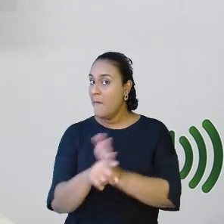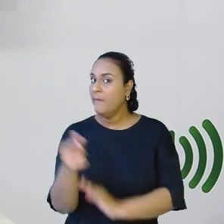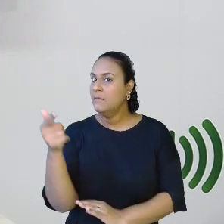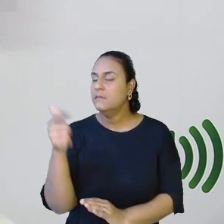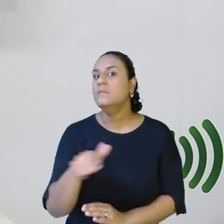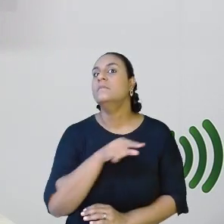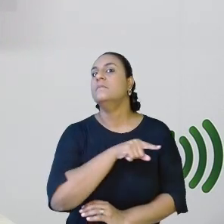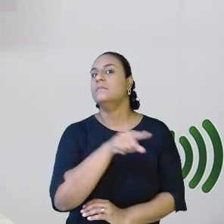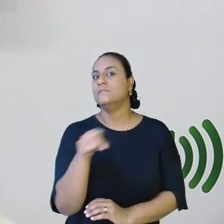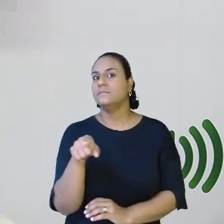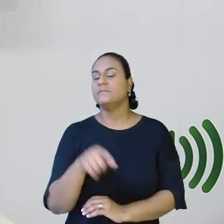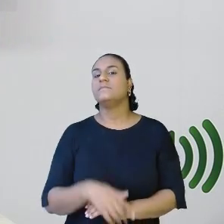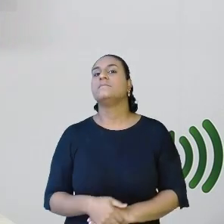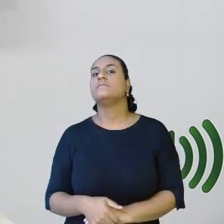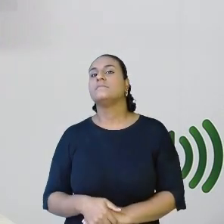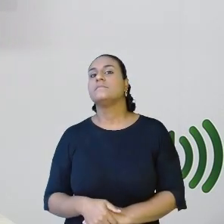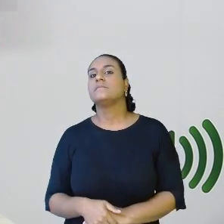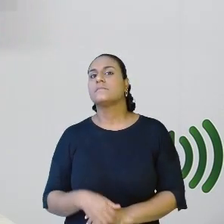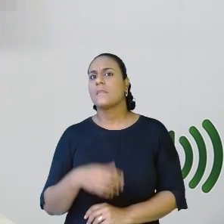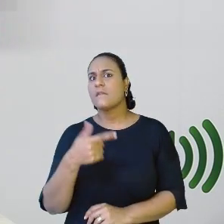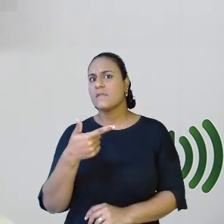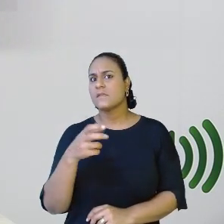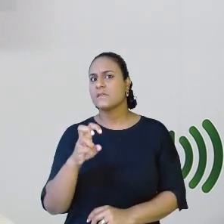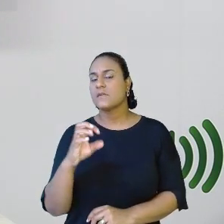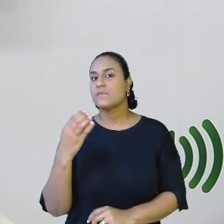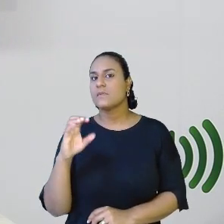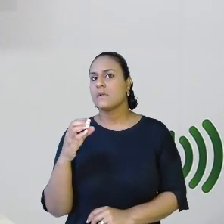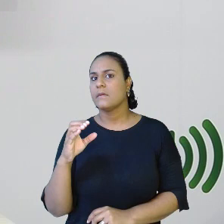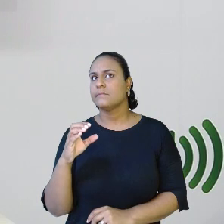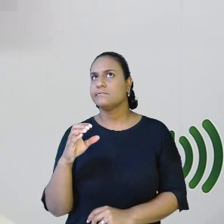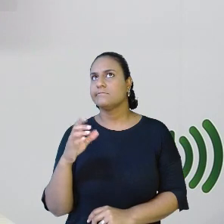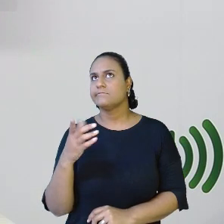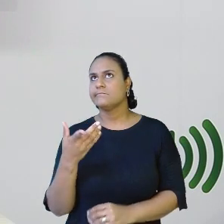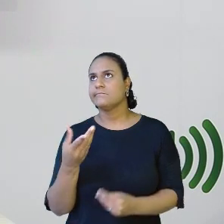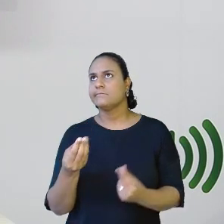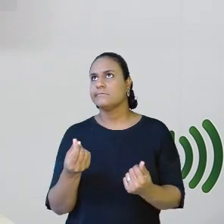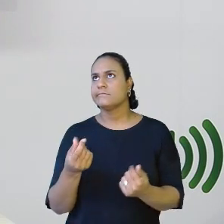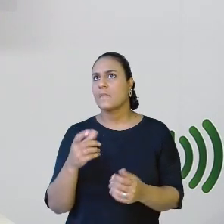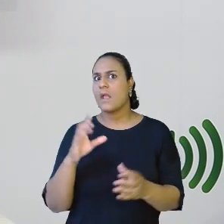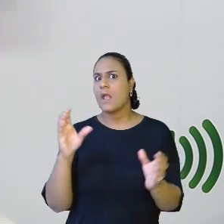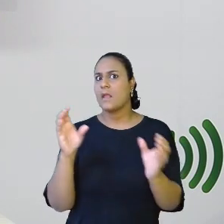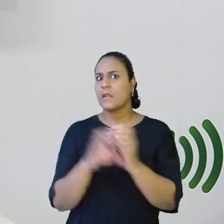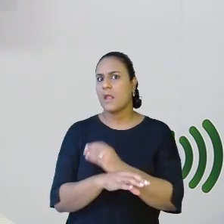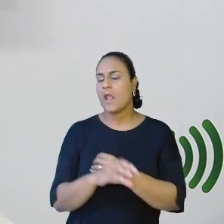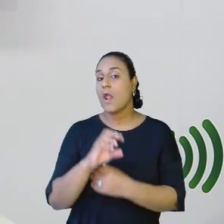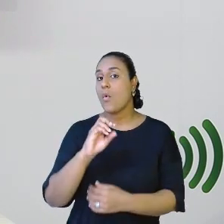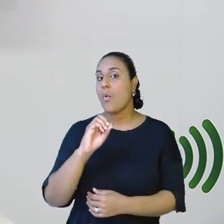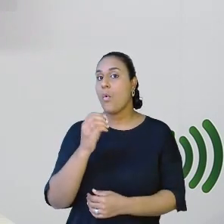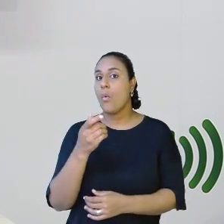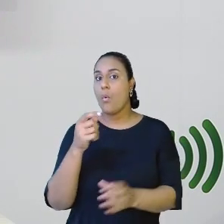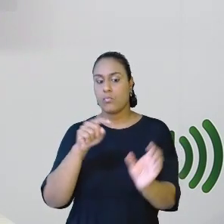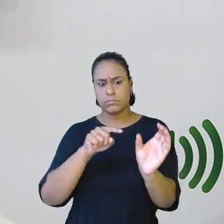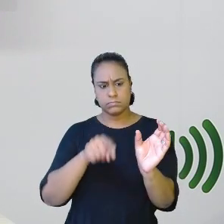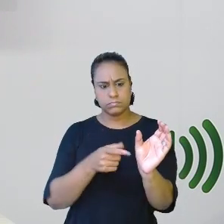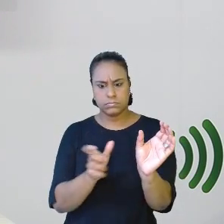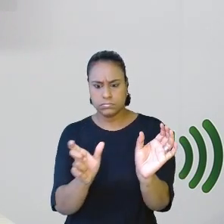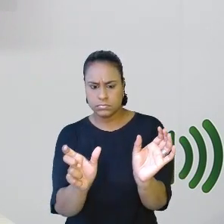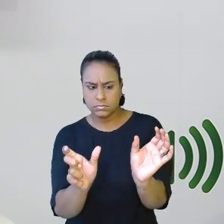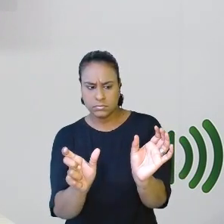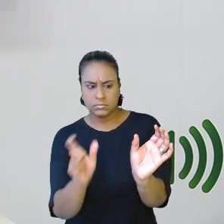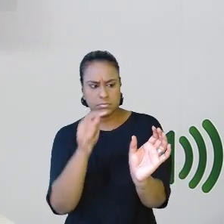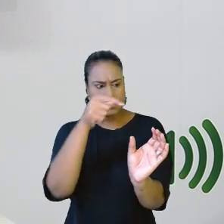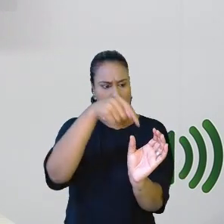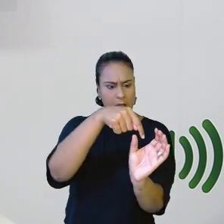novamente para você, 25 centavos, está inteiro ou é a parte decimal? É um inteiro? Será